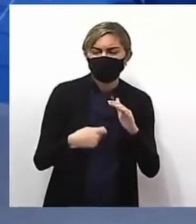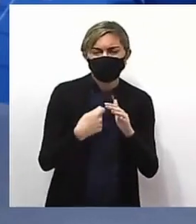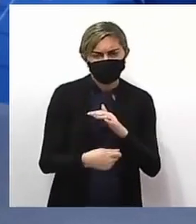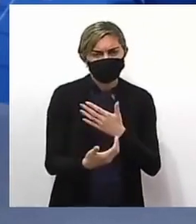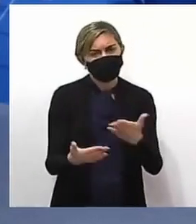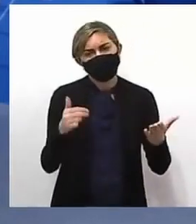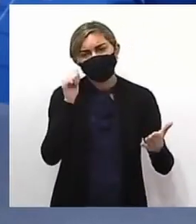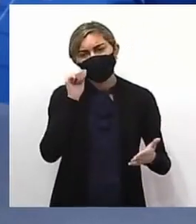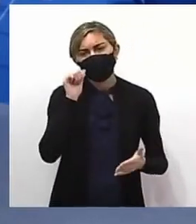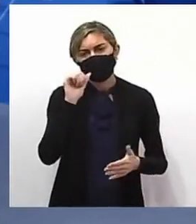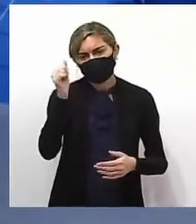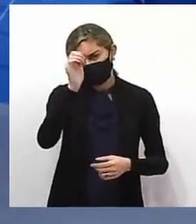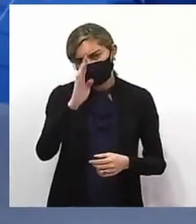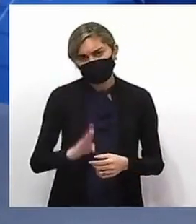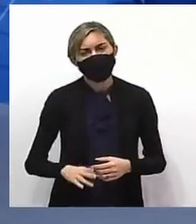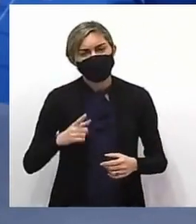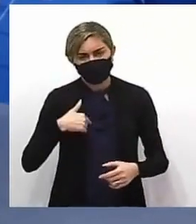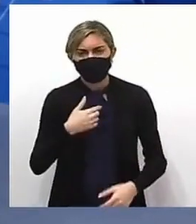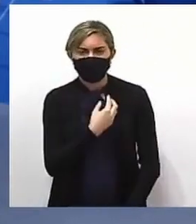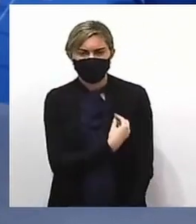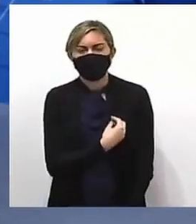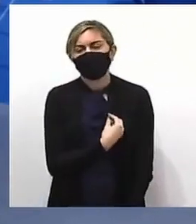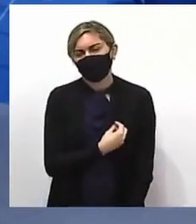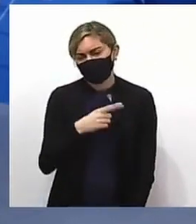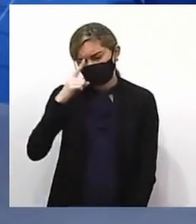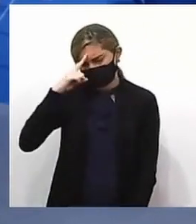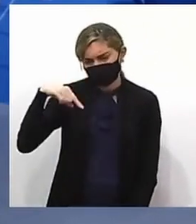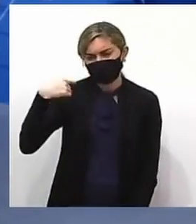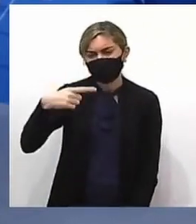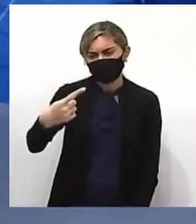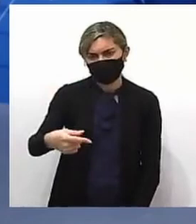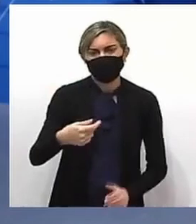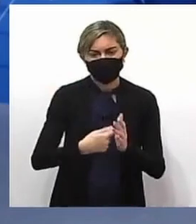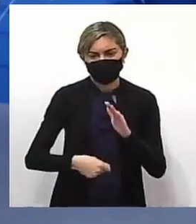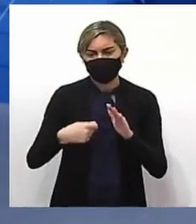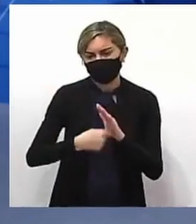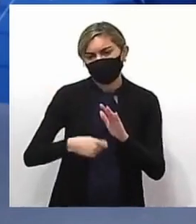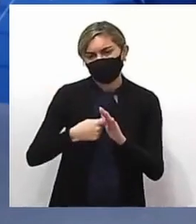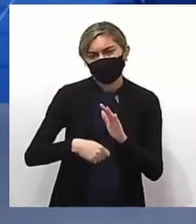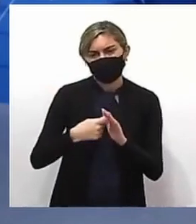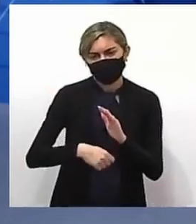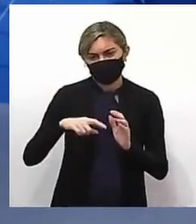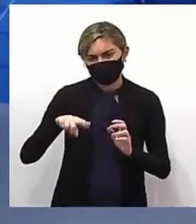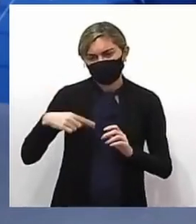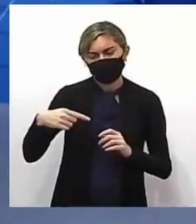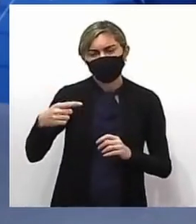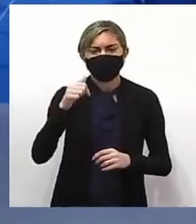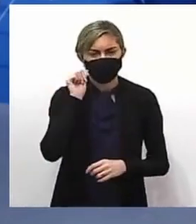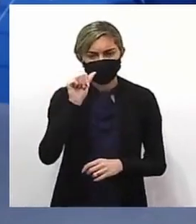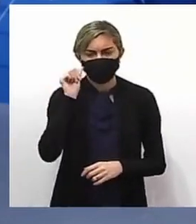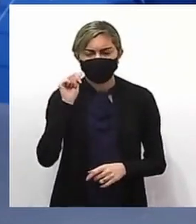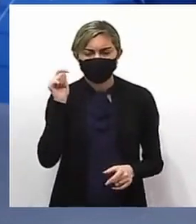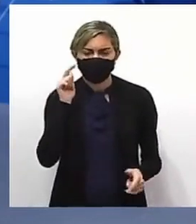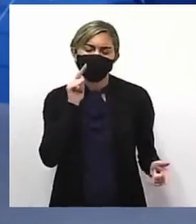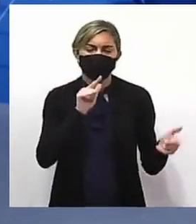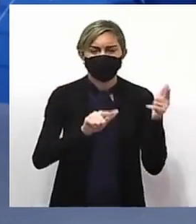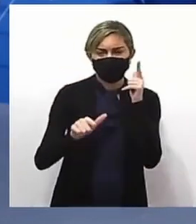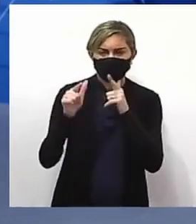ser mulher no Brasil é sobreviver diariamente, assim, é uma luta diária. E essas mulheres